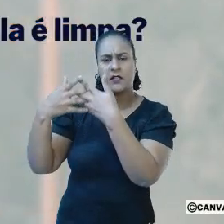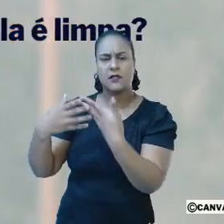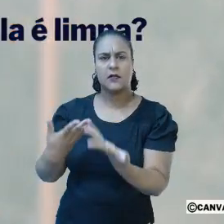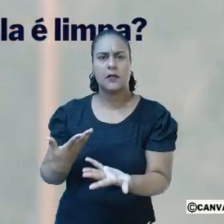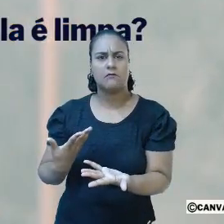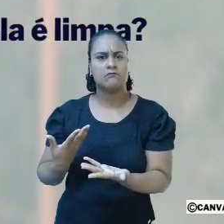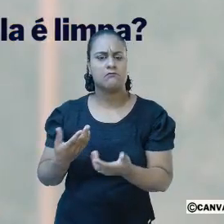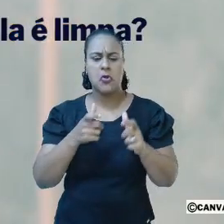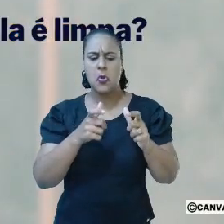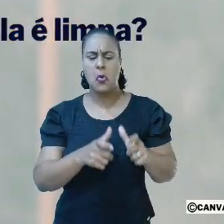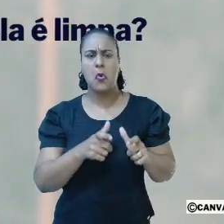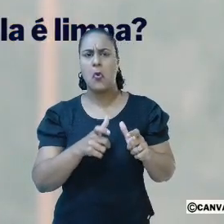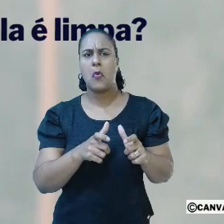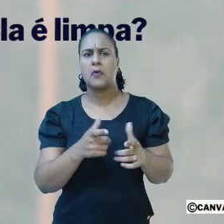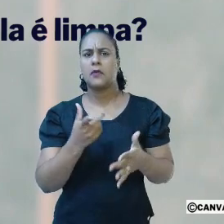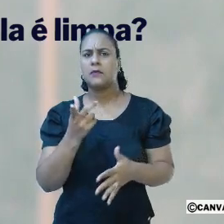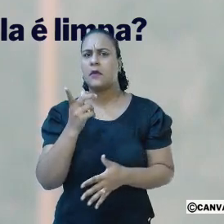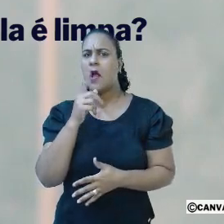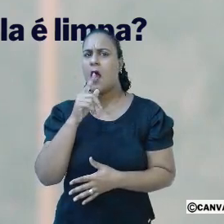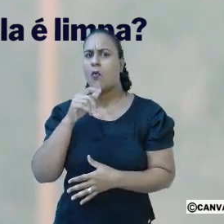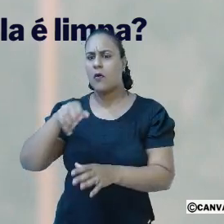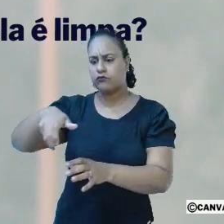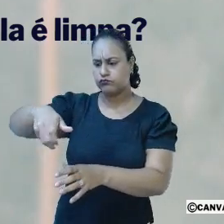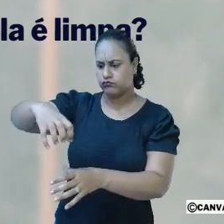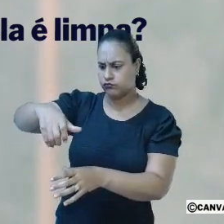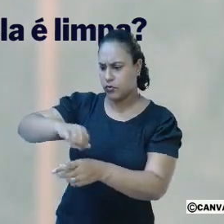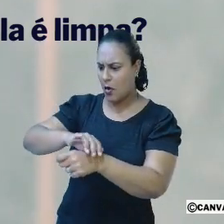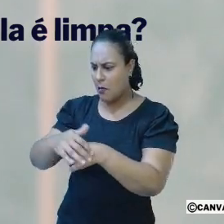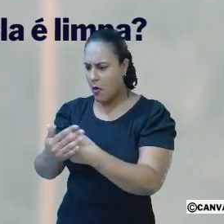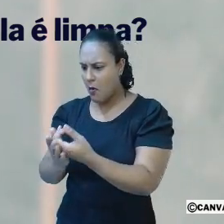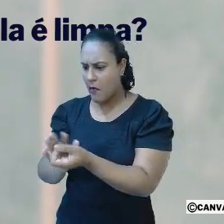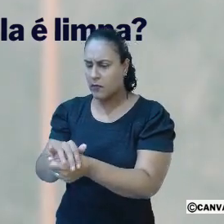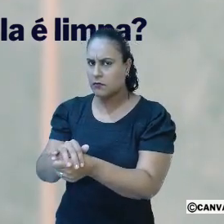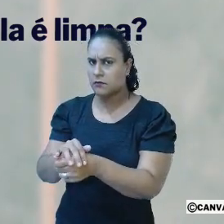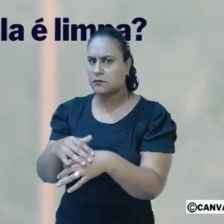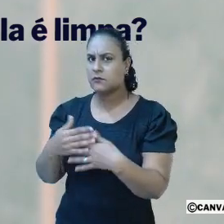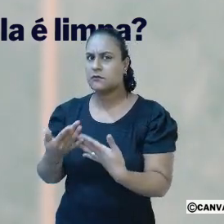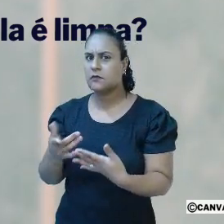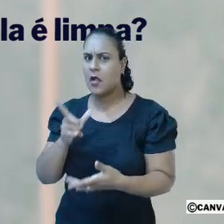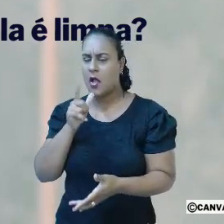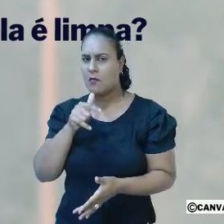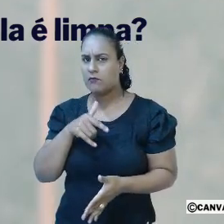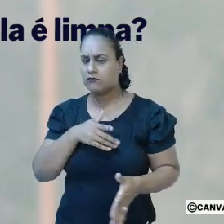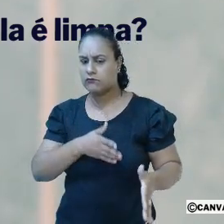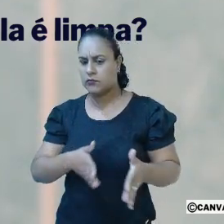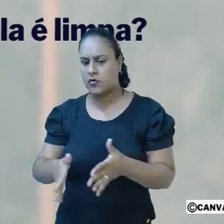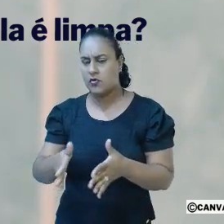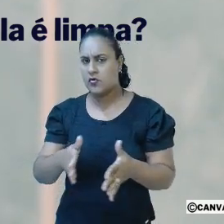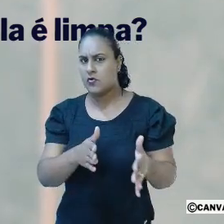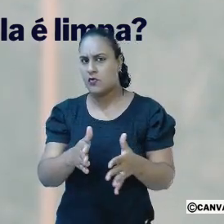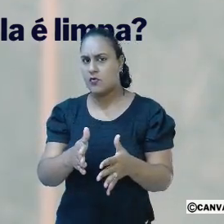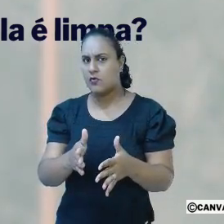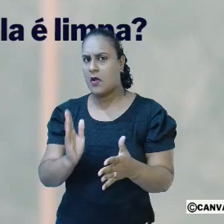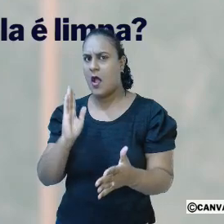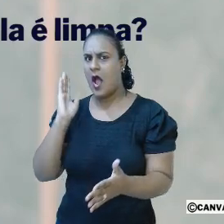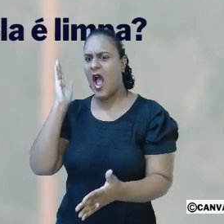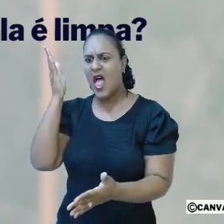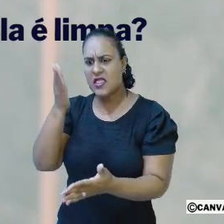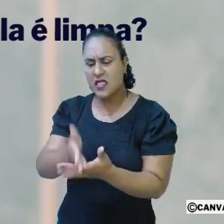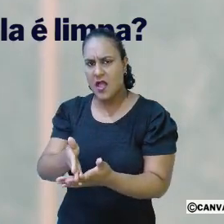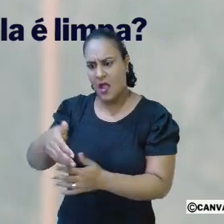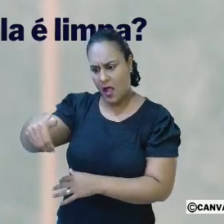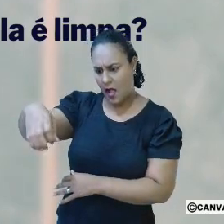vem a água que sai da torneira? A água sai do rio diretamente para a